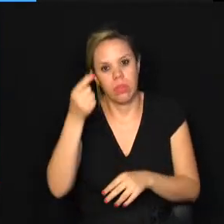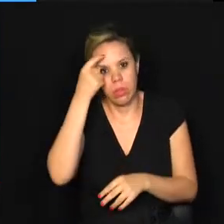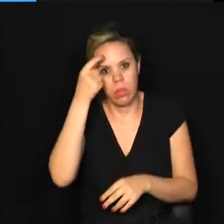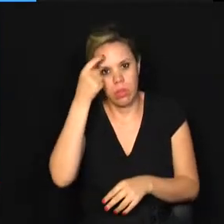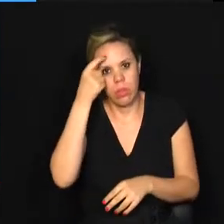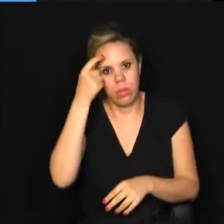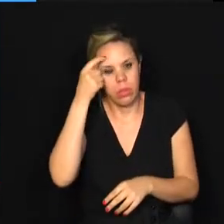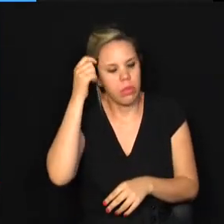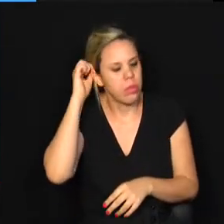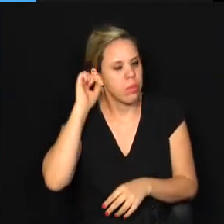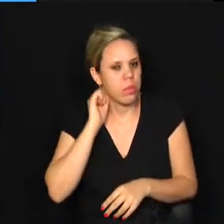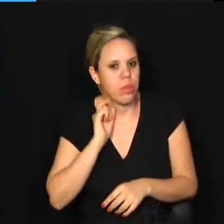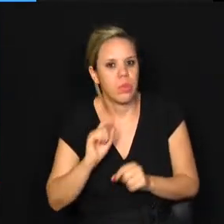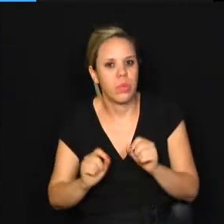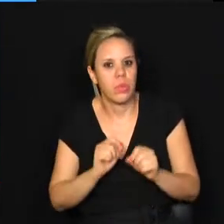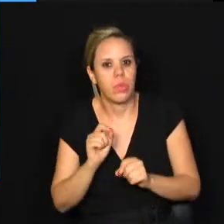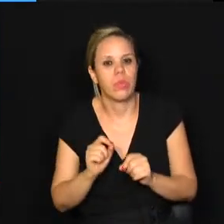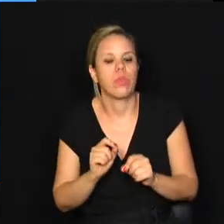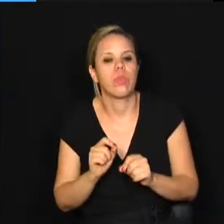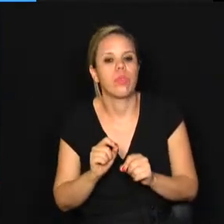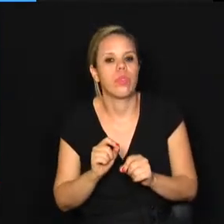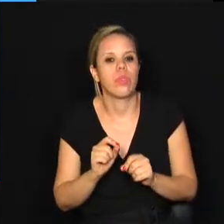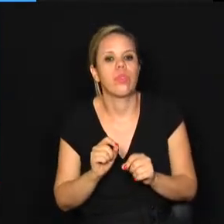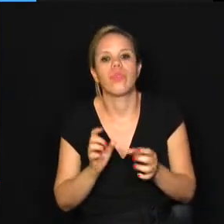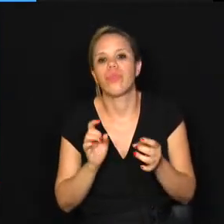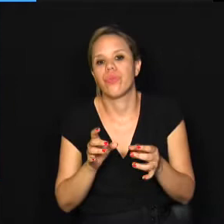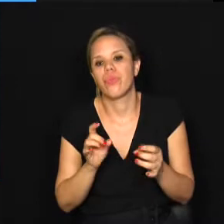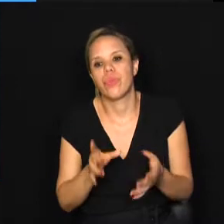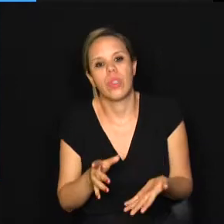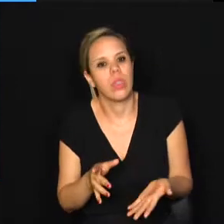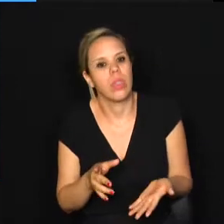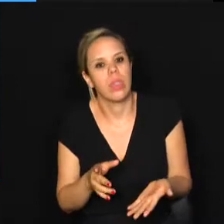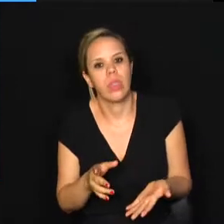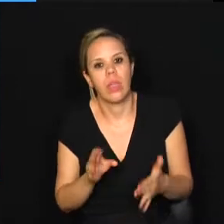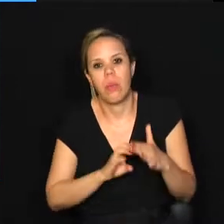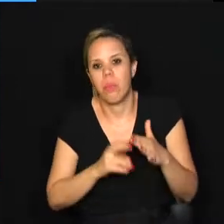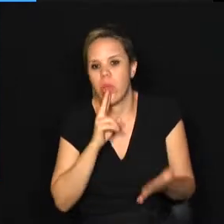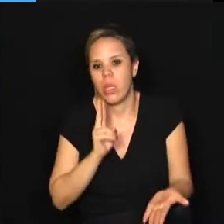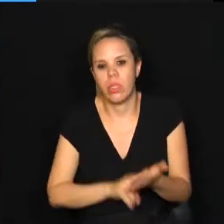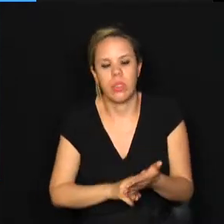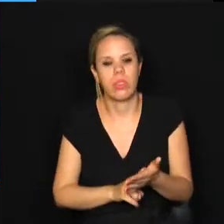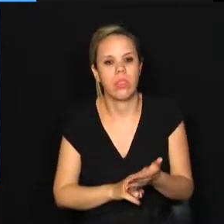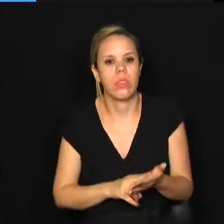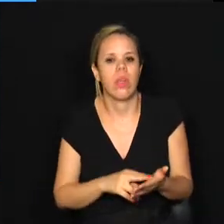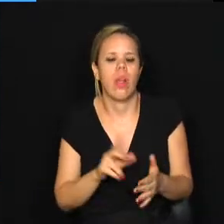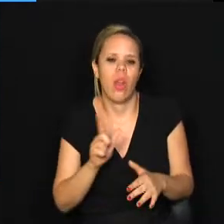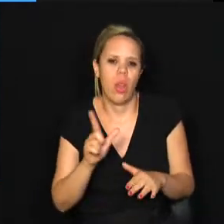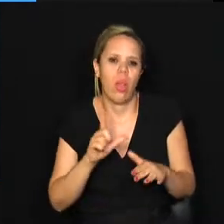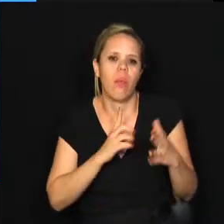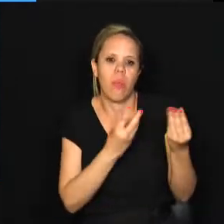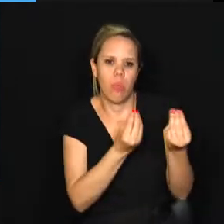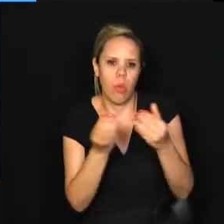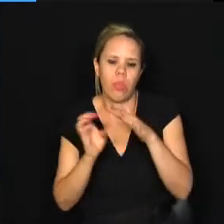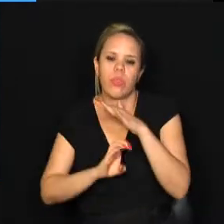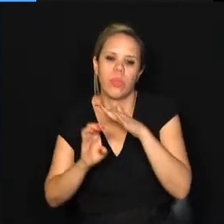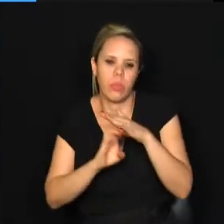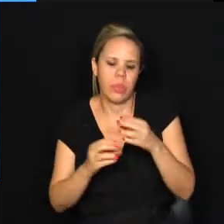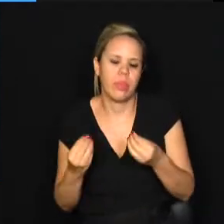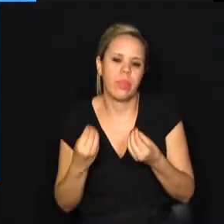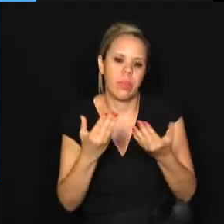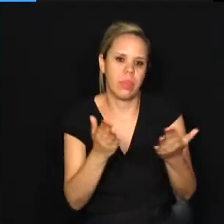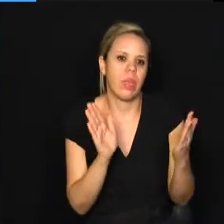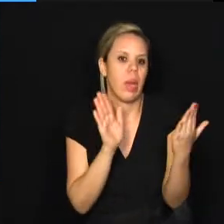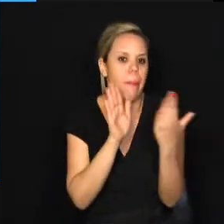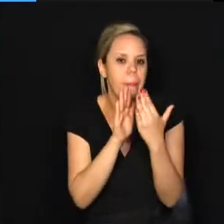de que privatizar não é o caminho. Claro, existem várias outras empresas que sim, que entregam na porta e